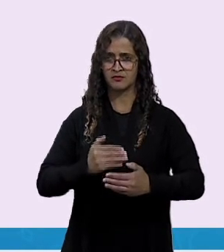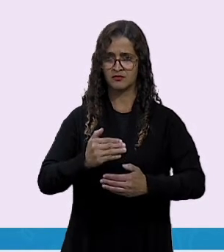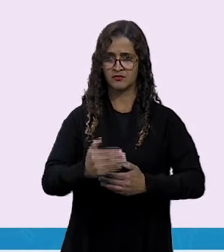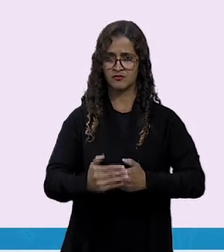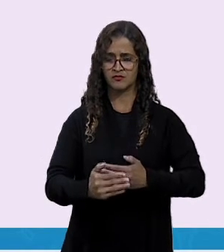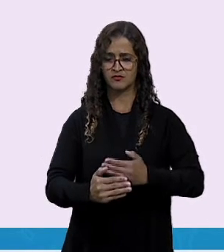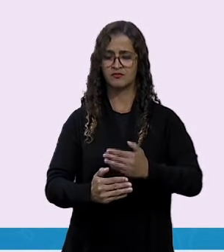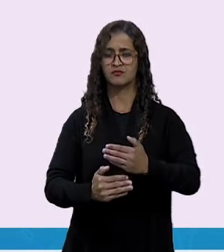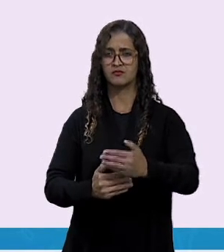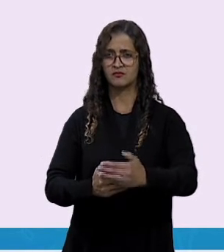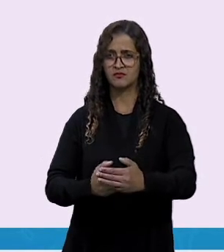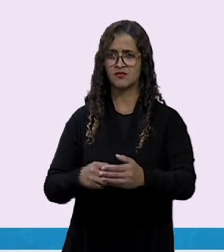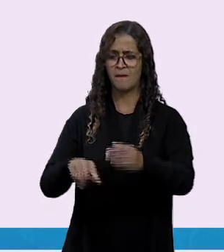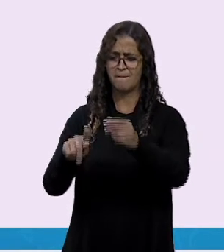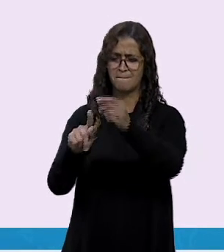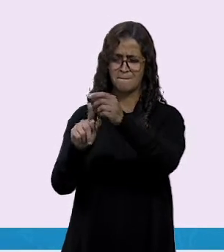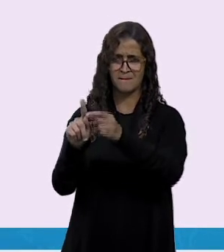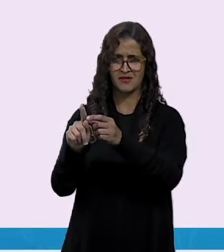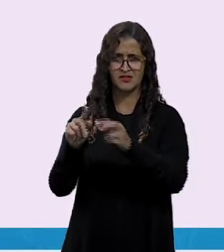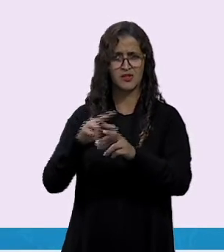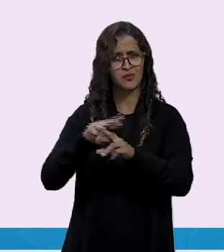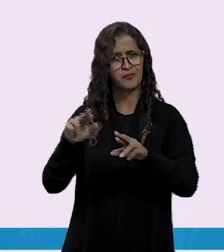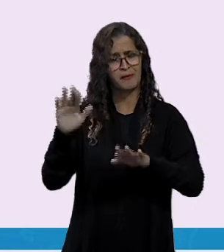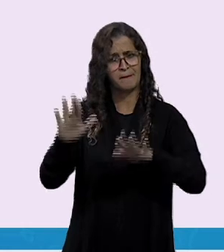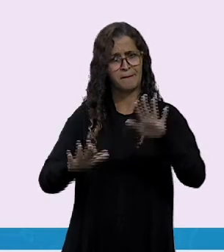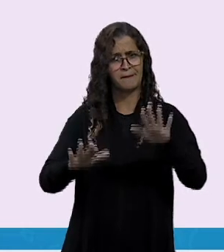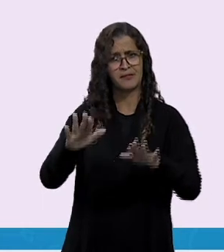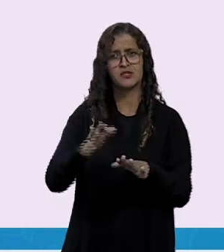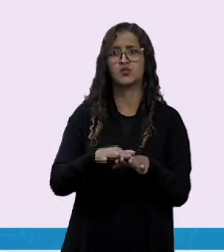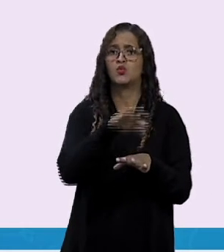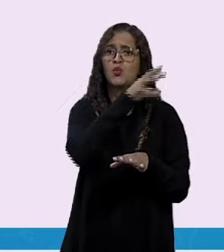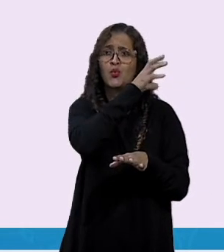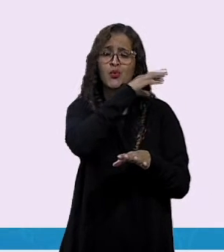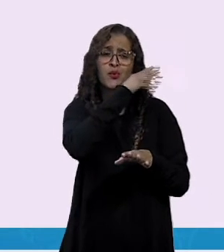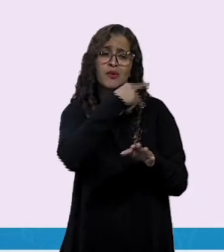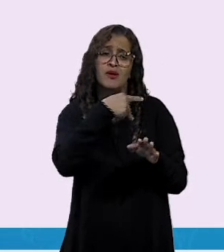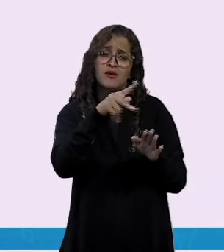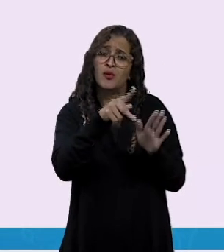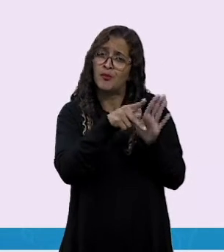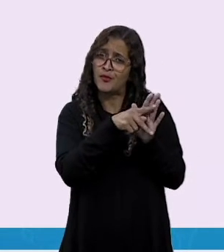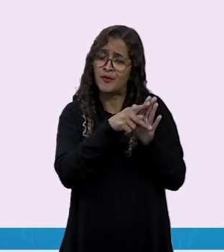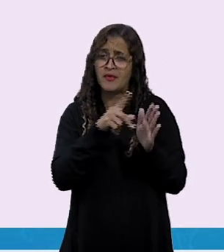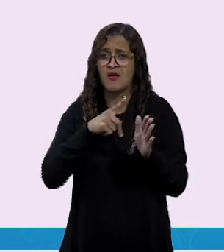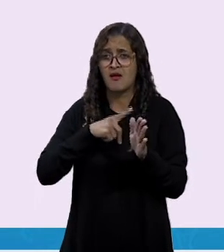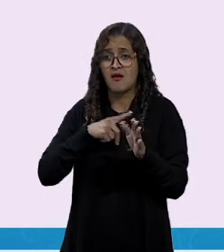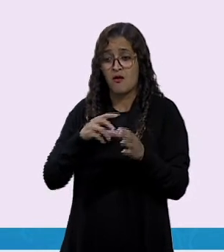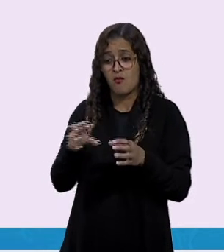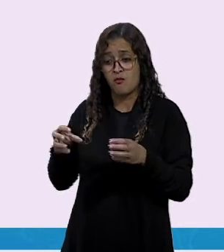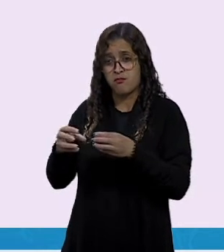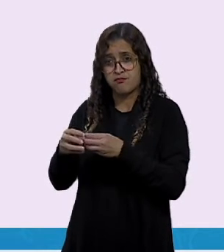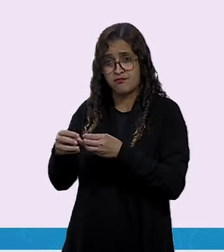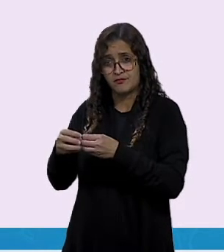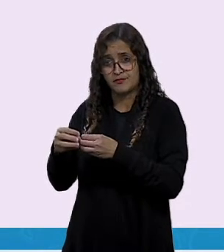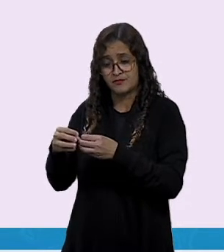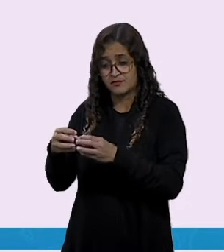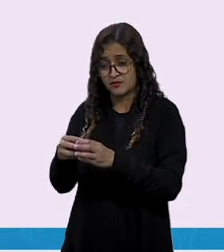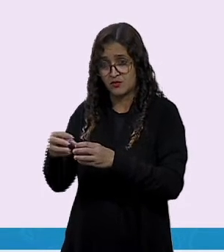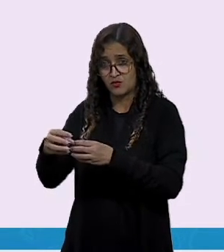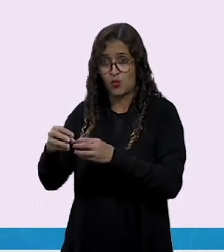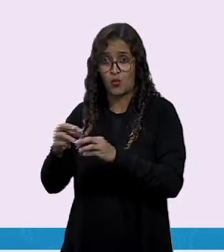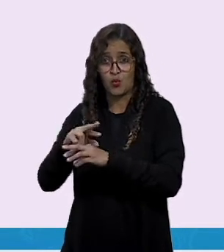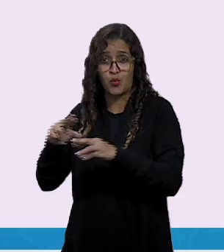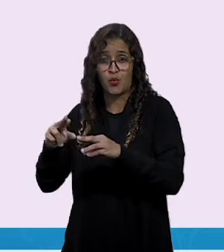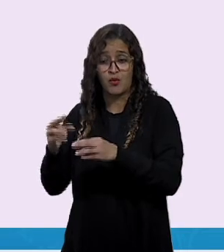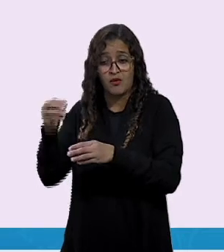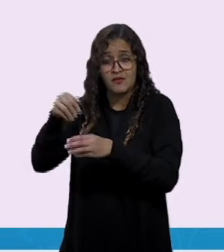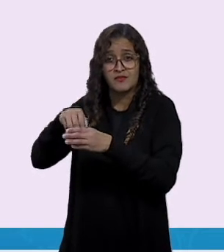Os períodos de gestação variam de espécie para espécie. Outros animais nascem de ovos e o período que eles passam crescendo dentro